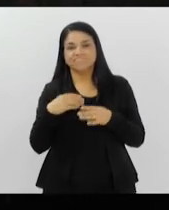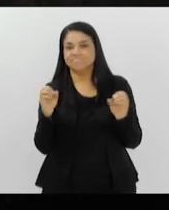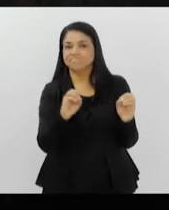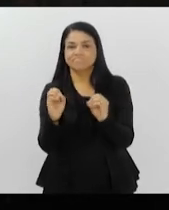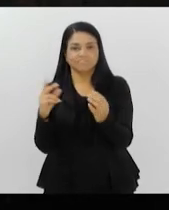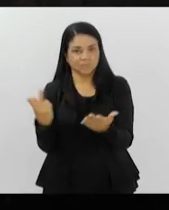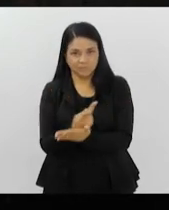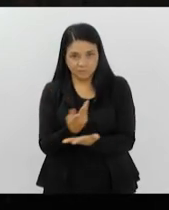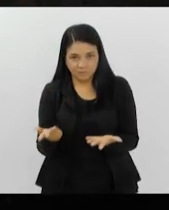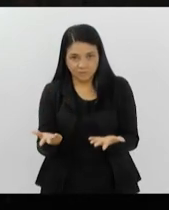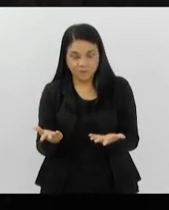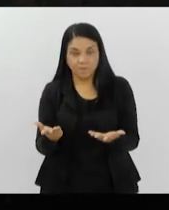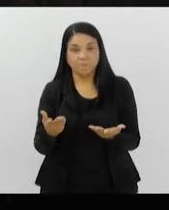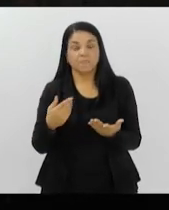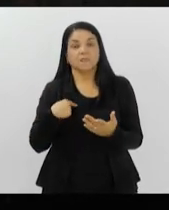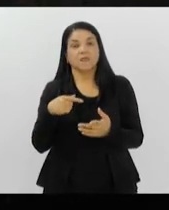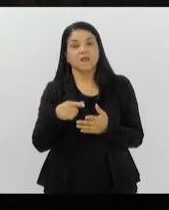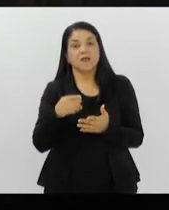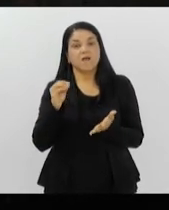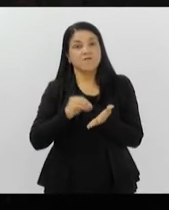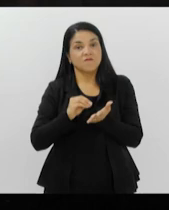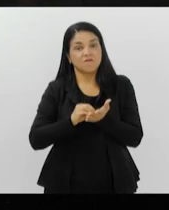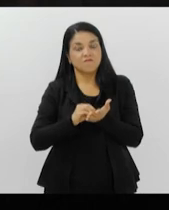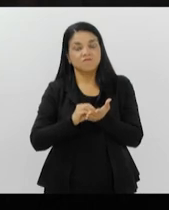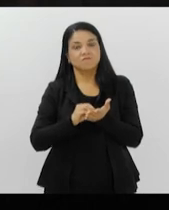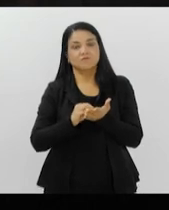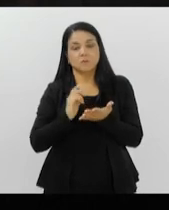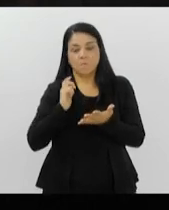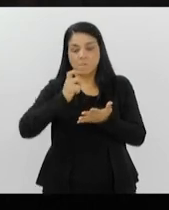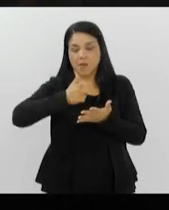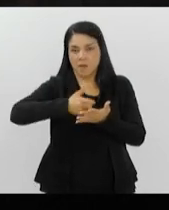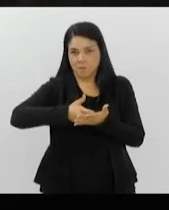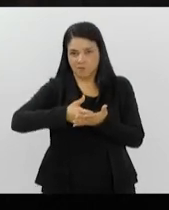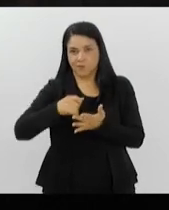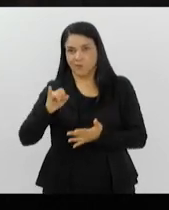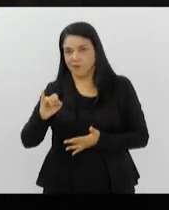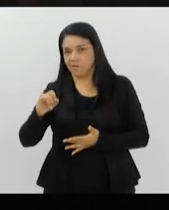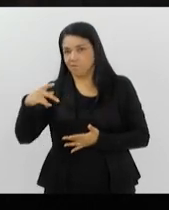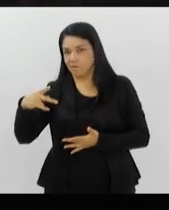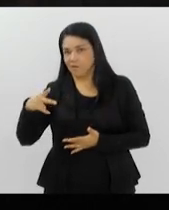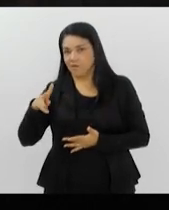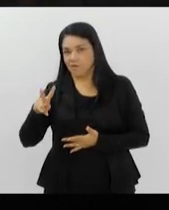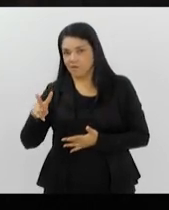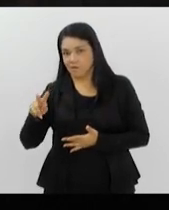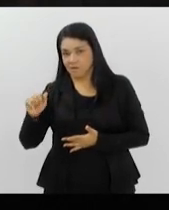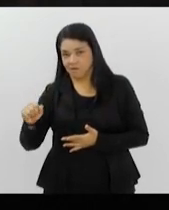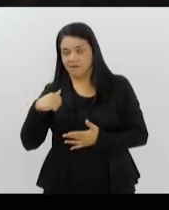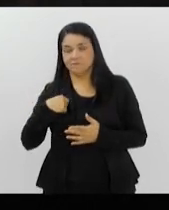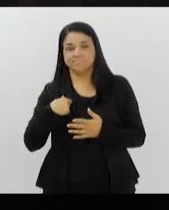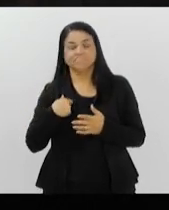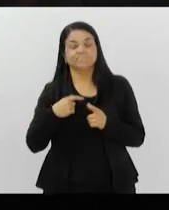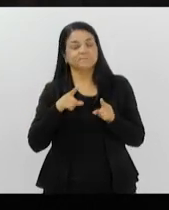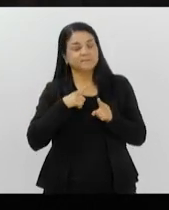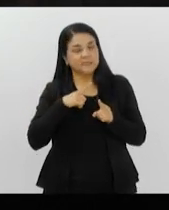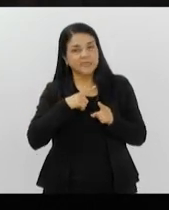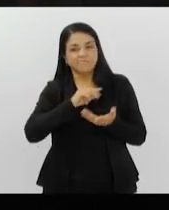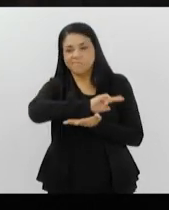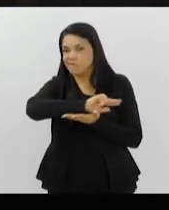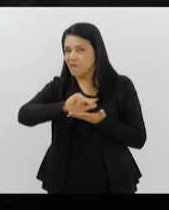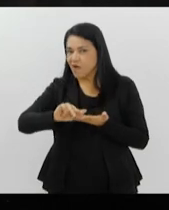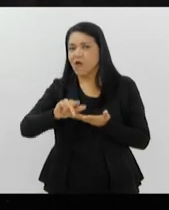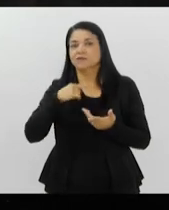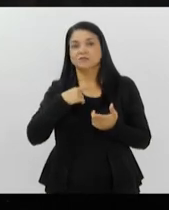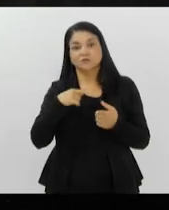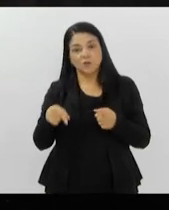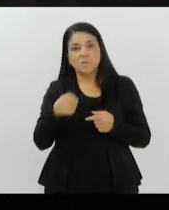a inadimplência no IPVA é imensa. Essa lei não é só boa para o motorista, é bom para